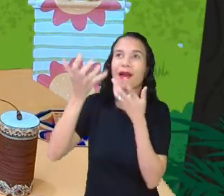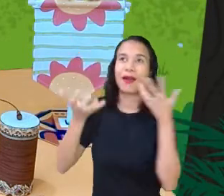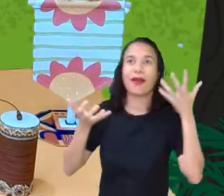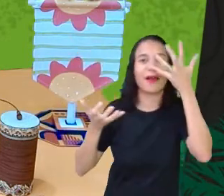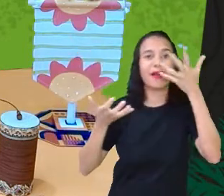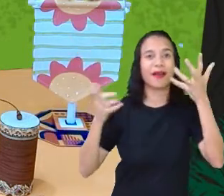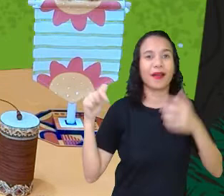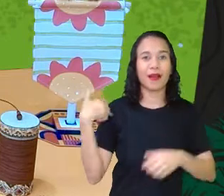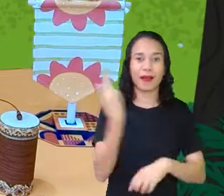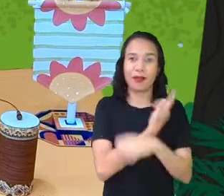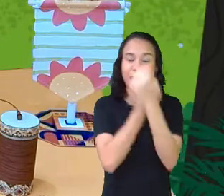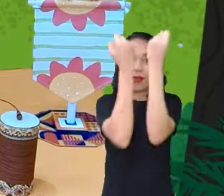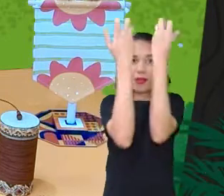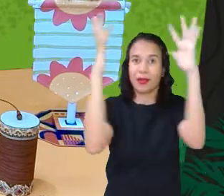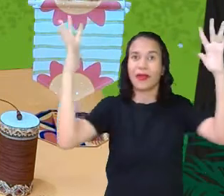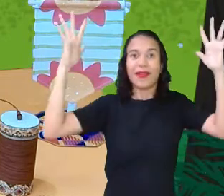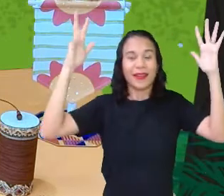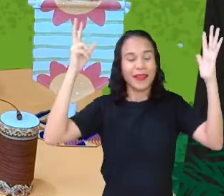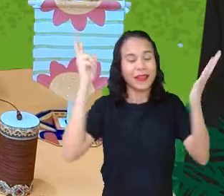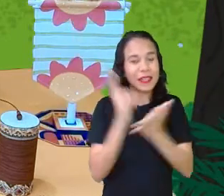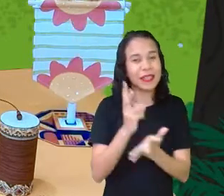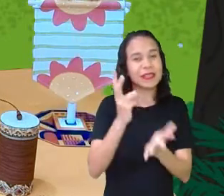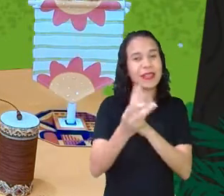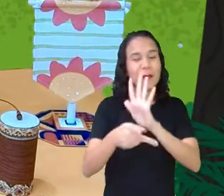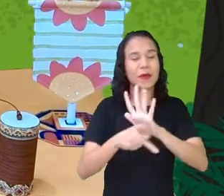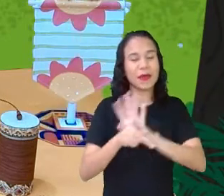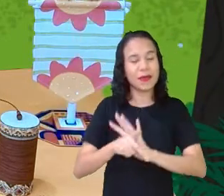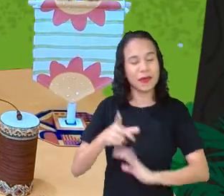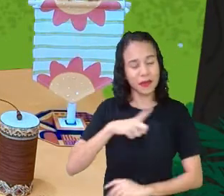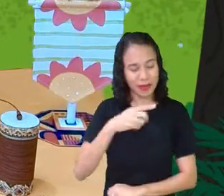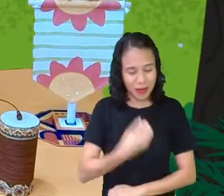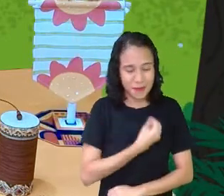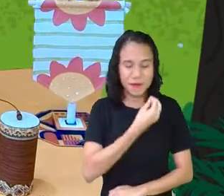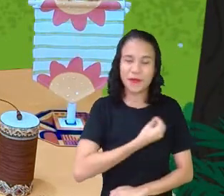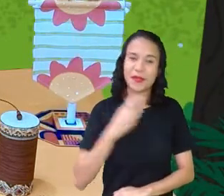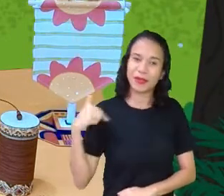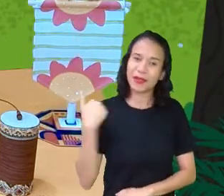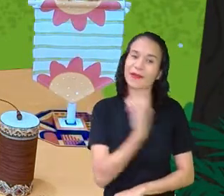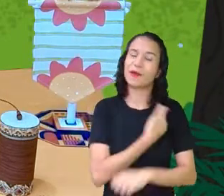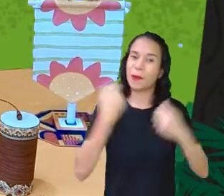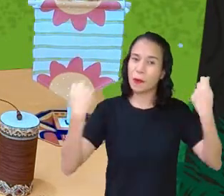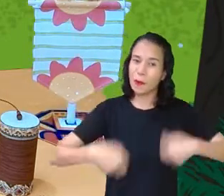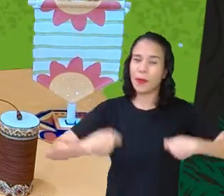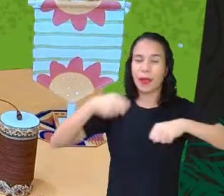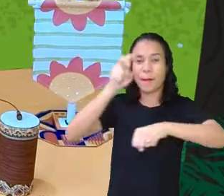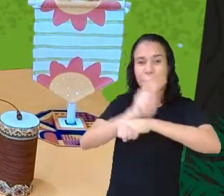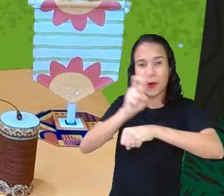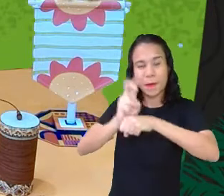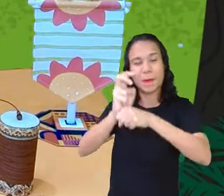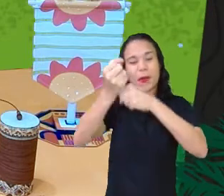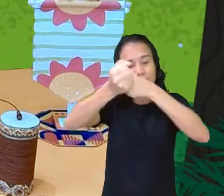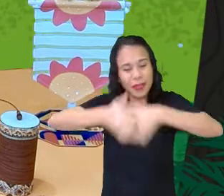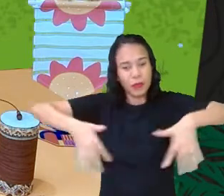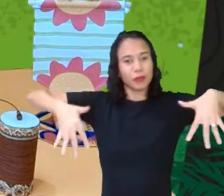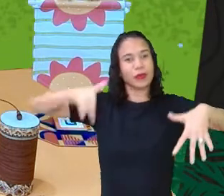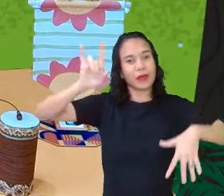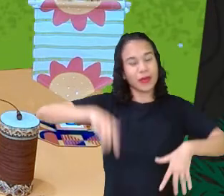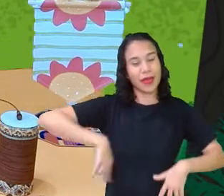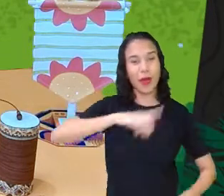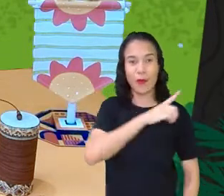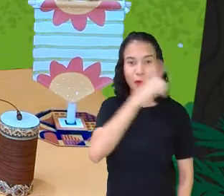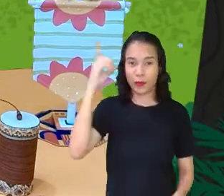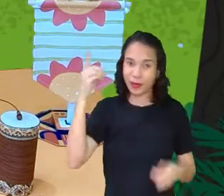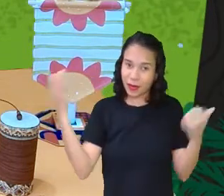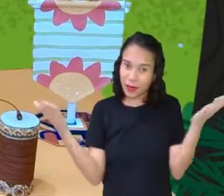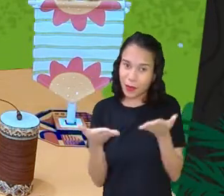nossas florestas continuem sendo sonoras, nós precisamos preservá-la. E esse dia de